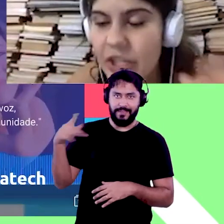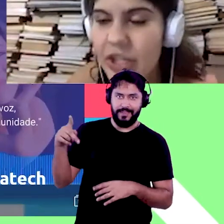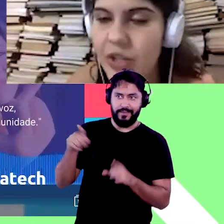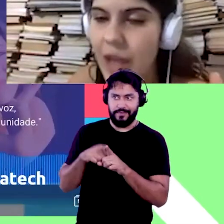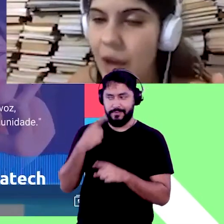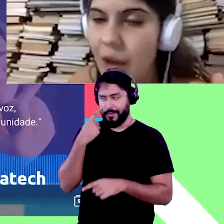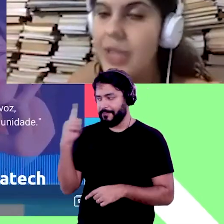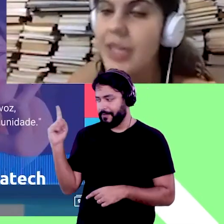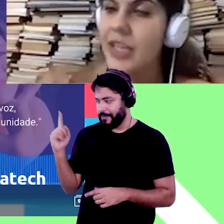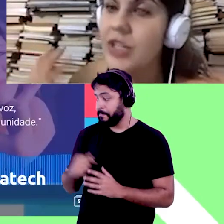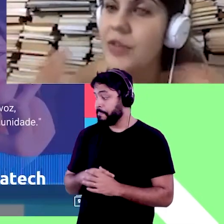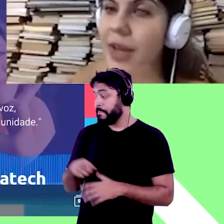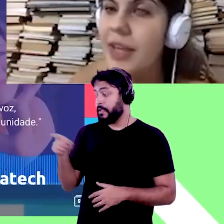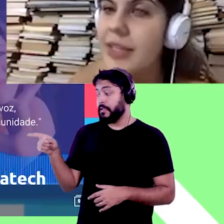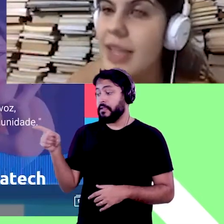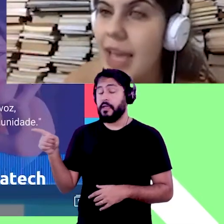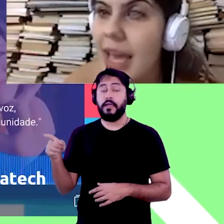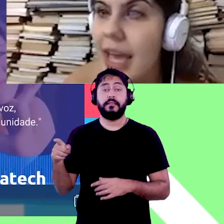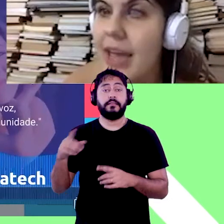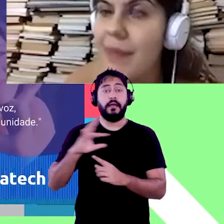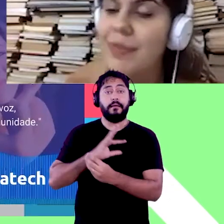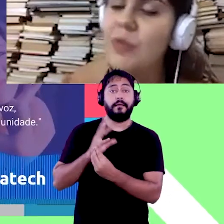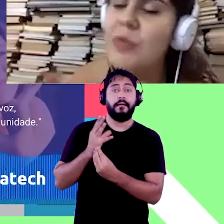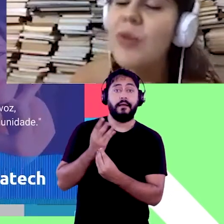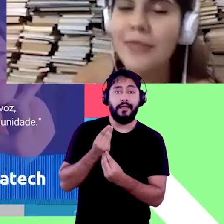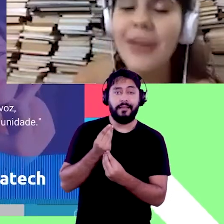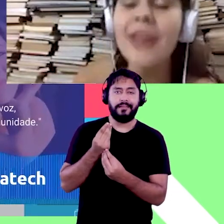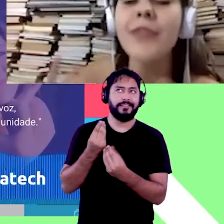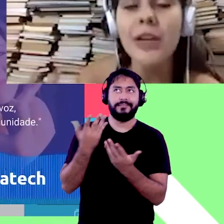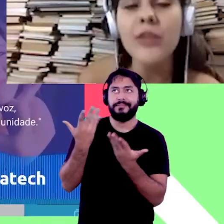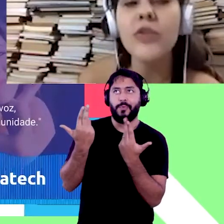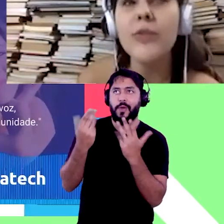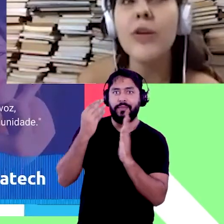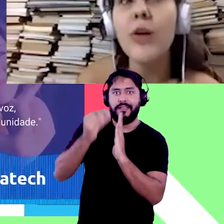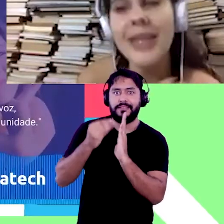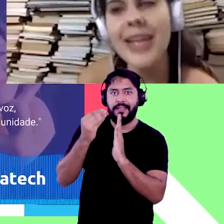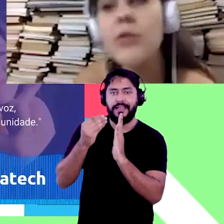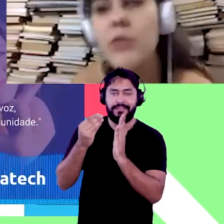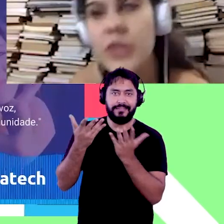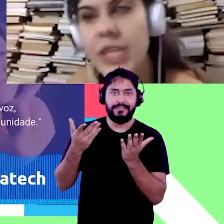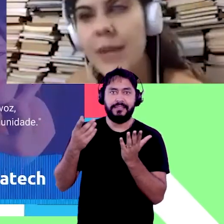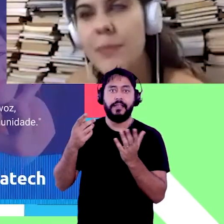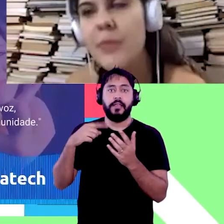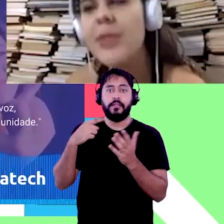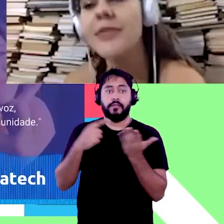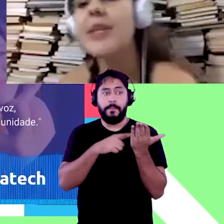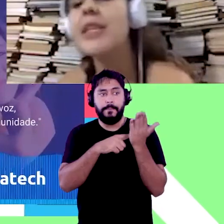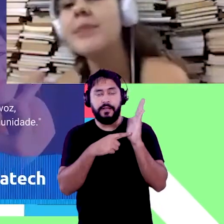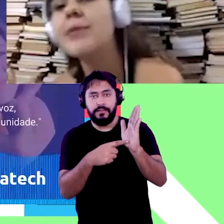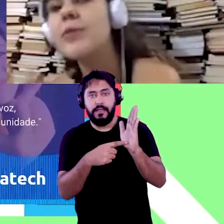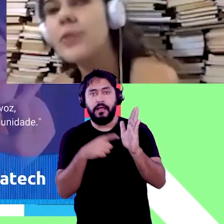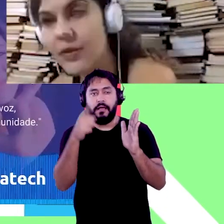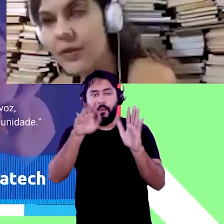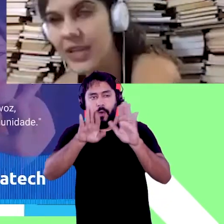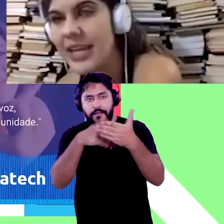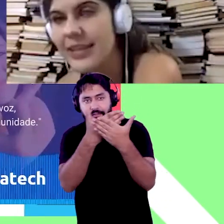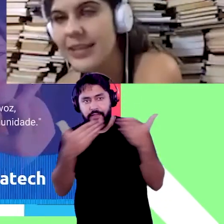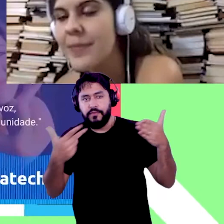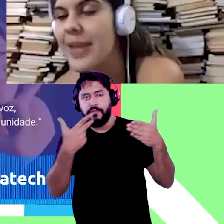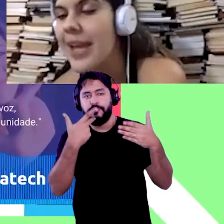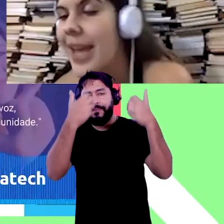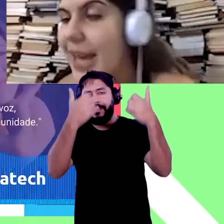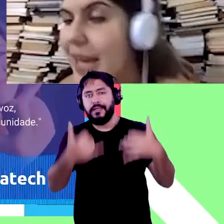arte digital que a gente fez para um evento falando sobre como a tecnologia muda a vida das pessoas com